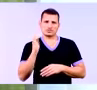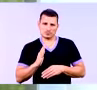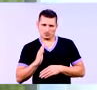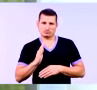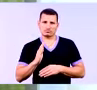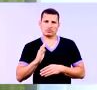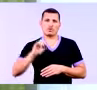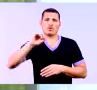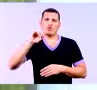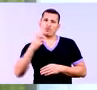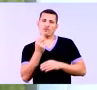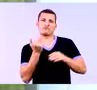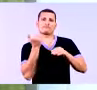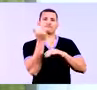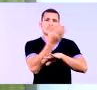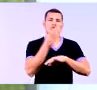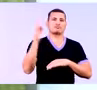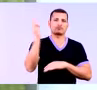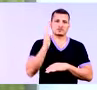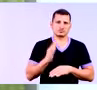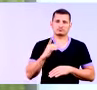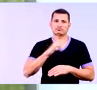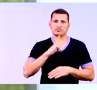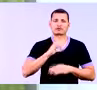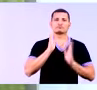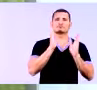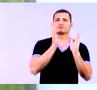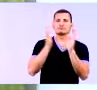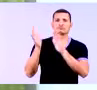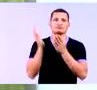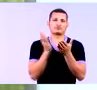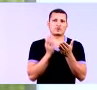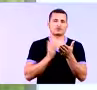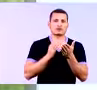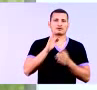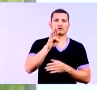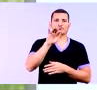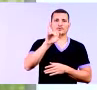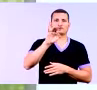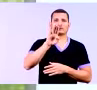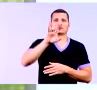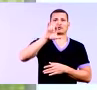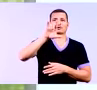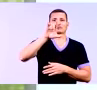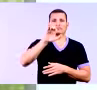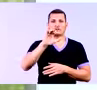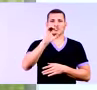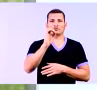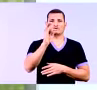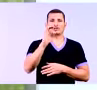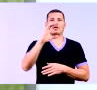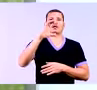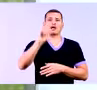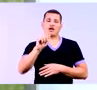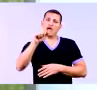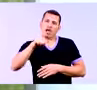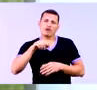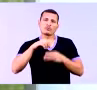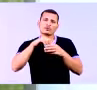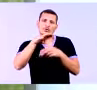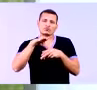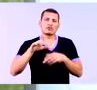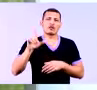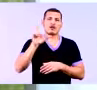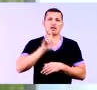libraries, com bibliotecas. Bibliotecas que fornecem conteúdo literário comum.